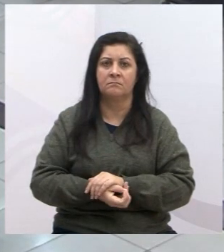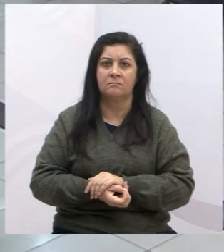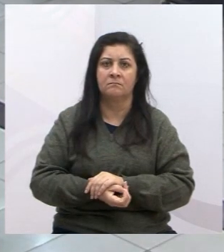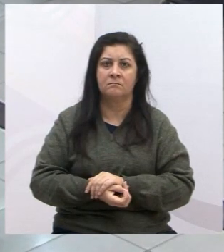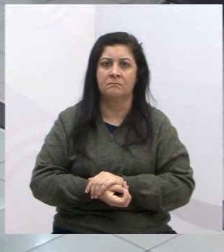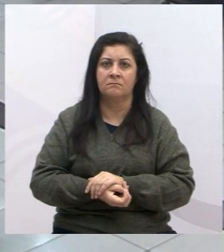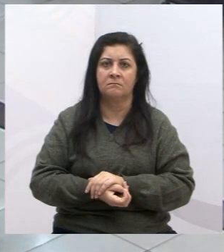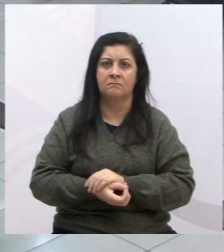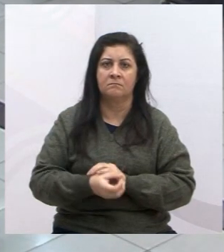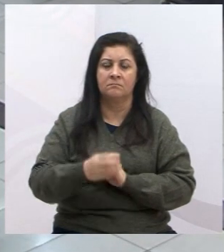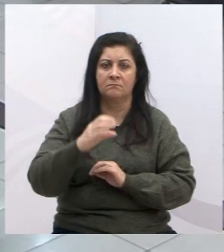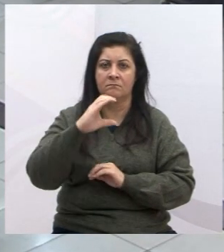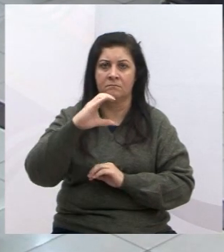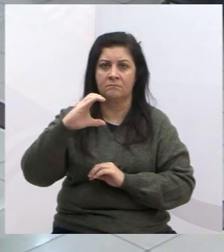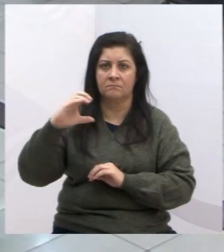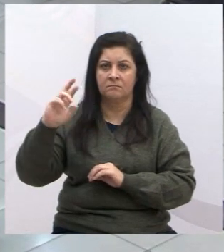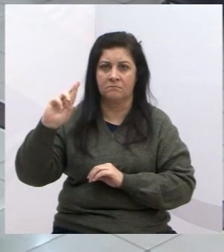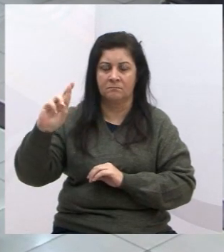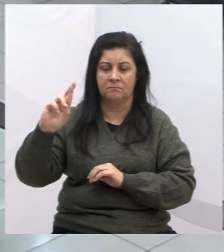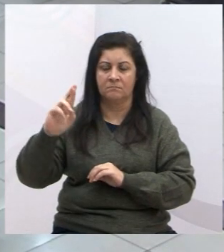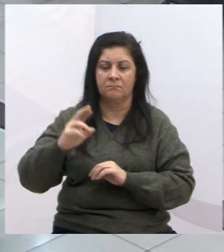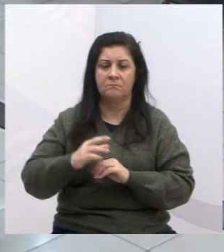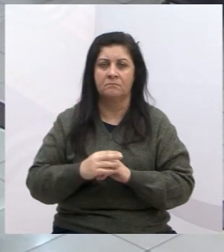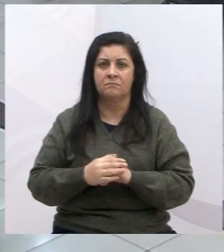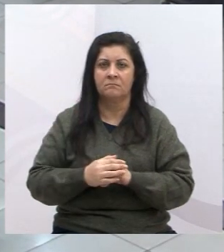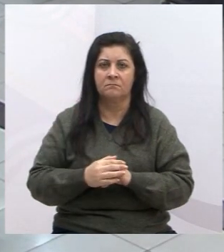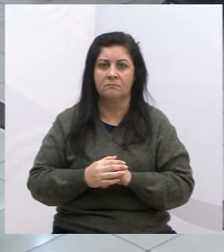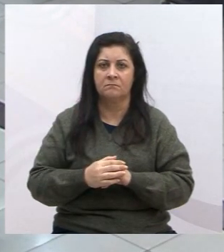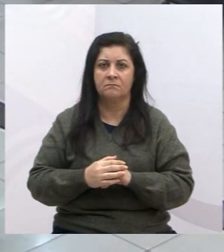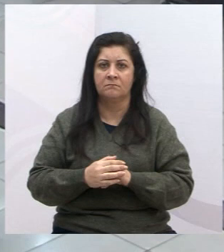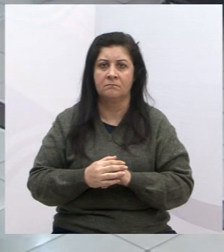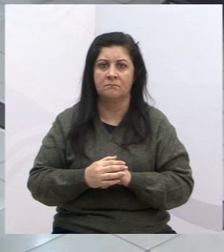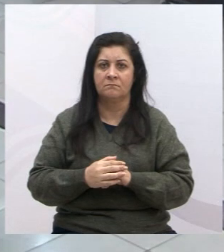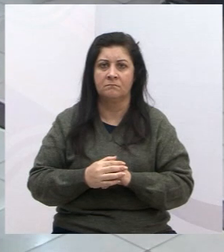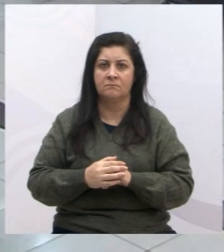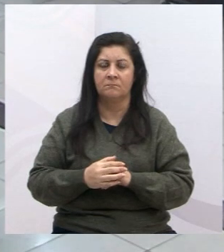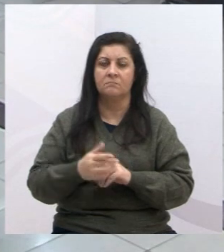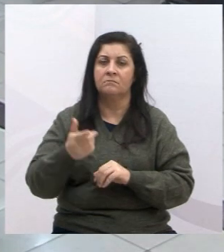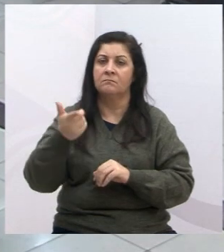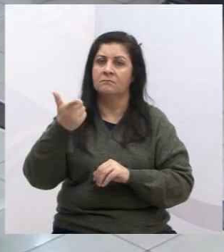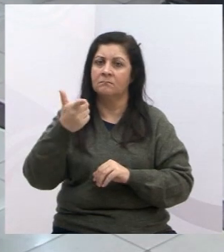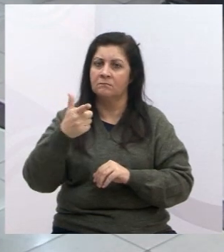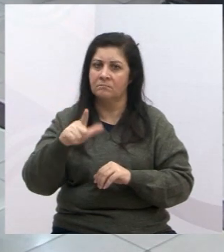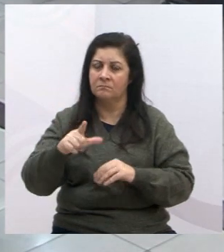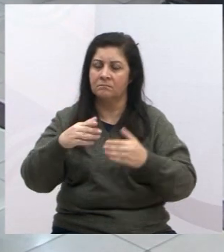A CCR Nova Dutra, reiterando o requerimento